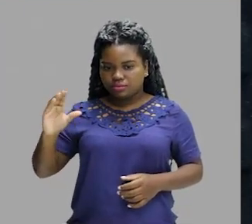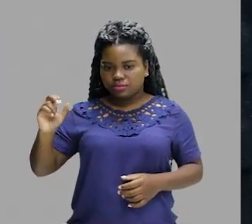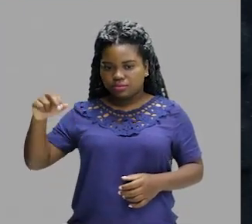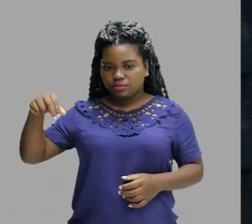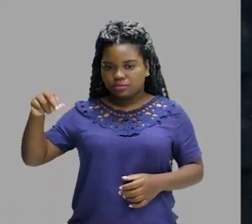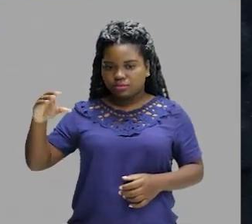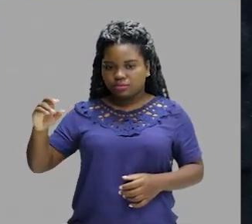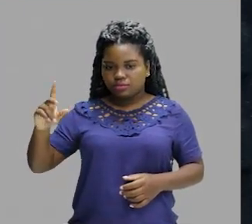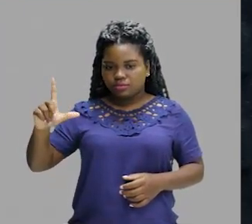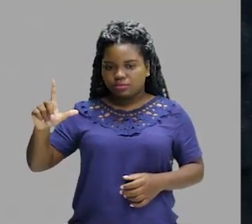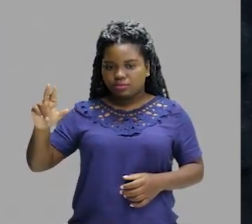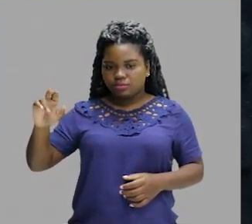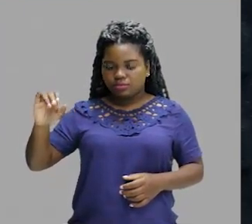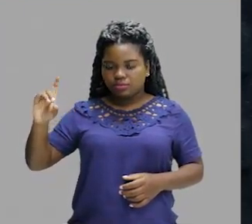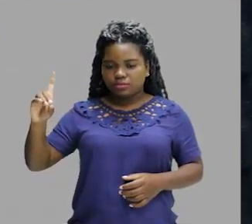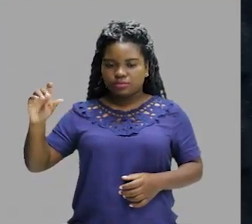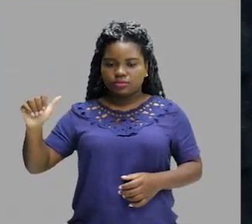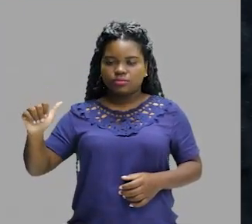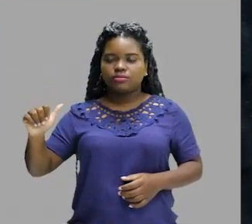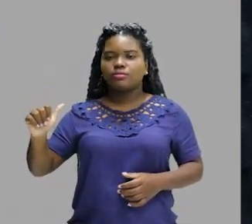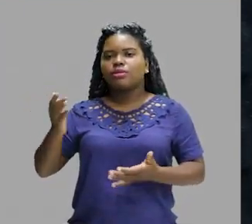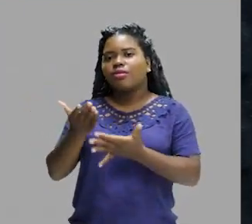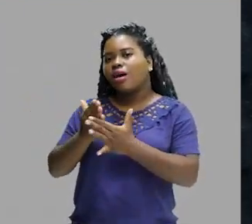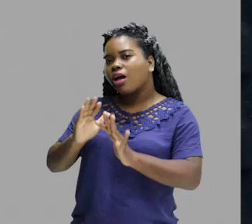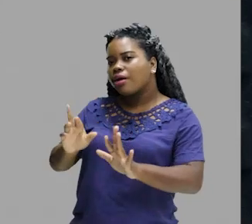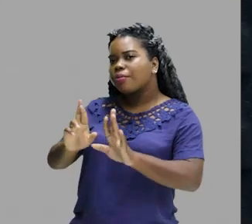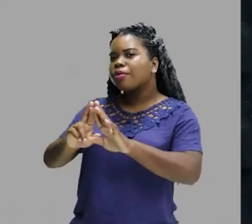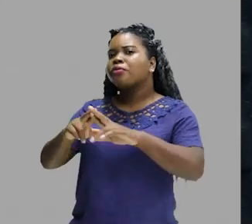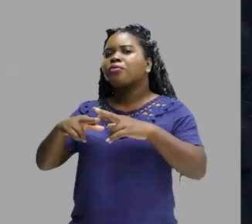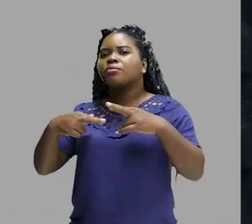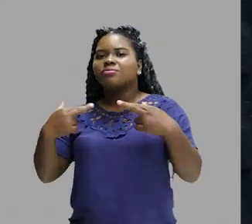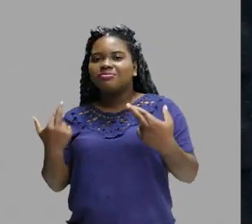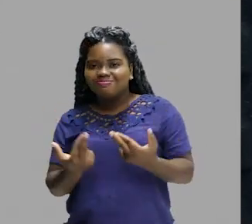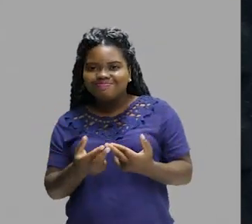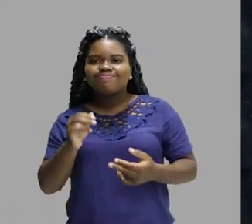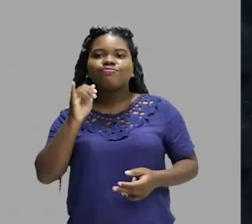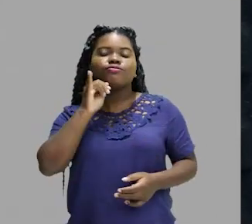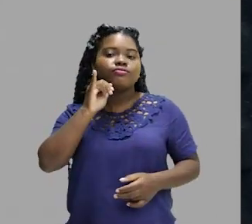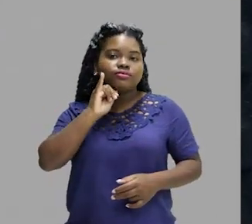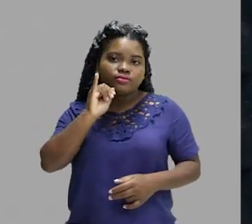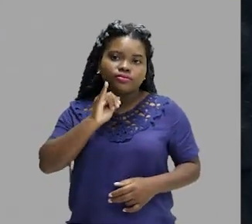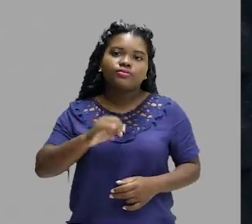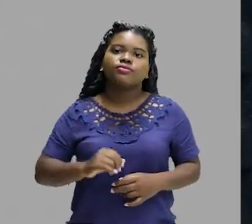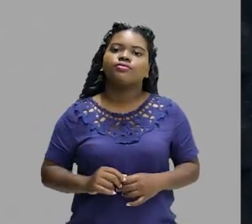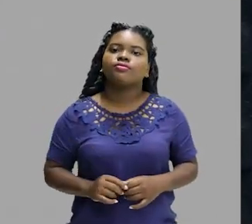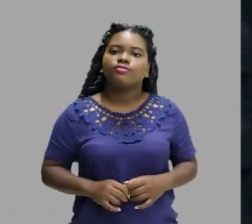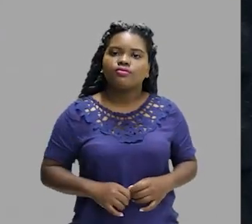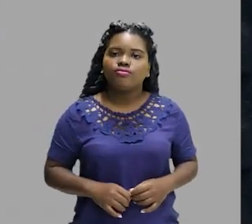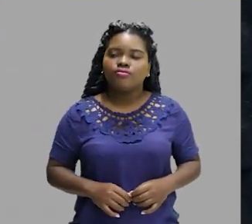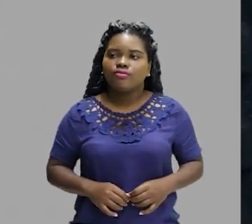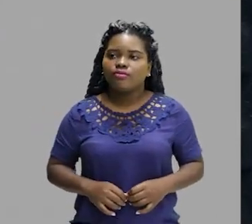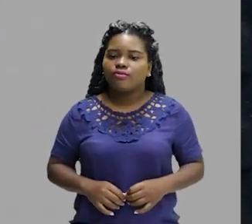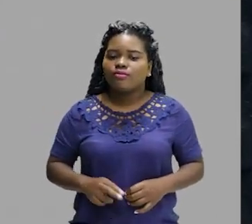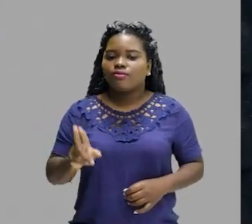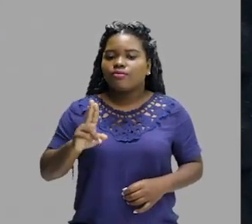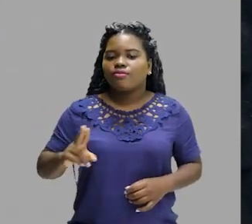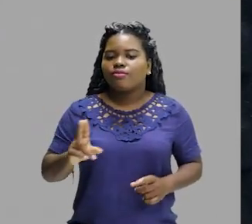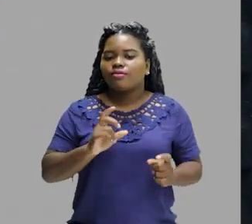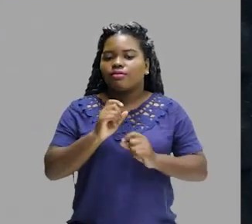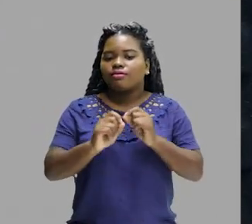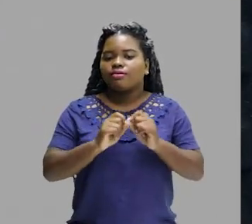reunião. Então, dou por encerrada, dou por concluída, dou por terminada a reunião. Eu